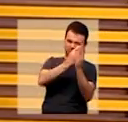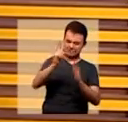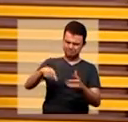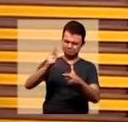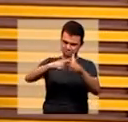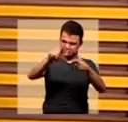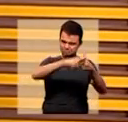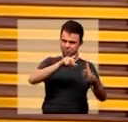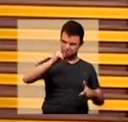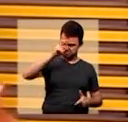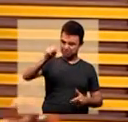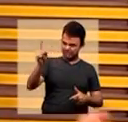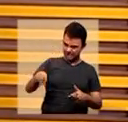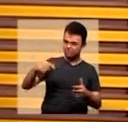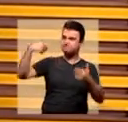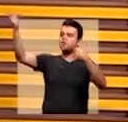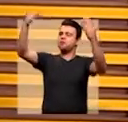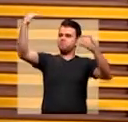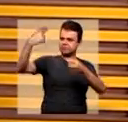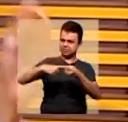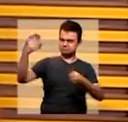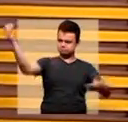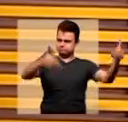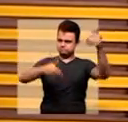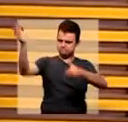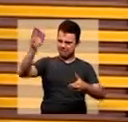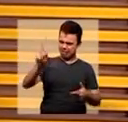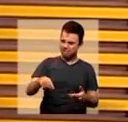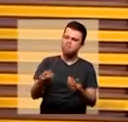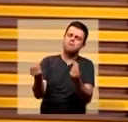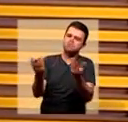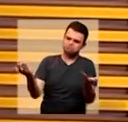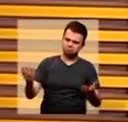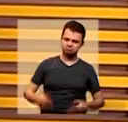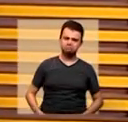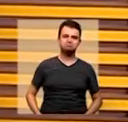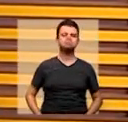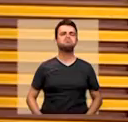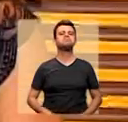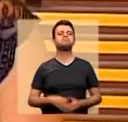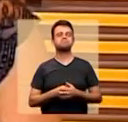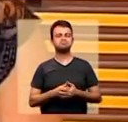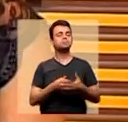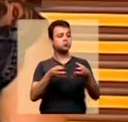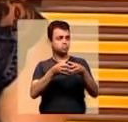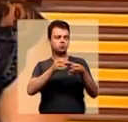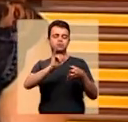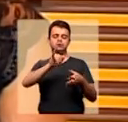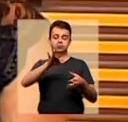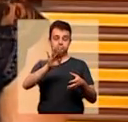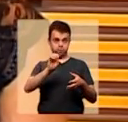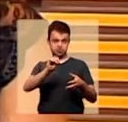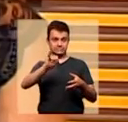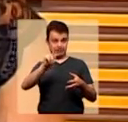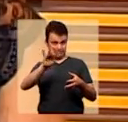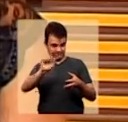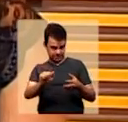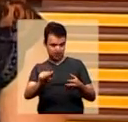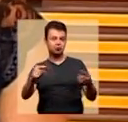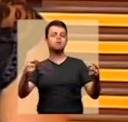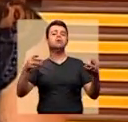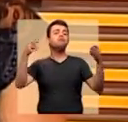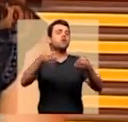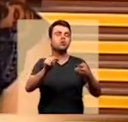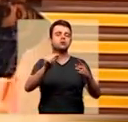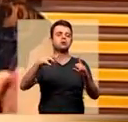que é na realidade, do que seriam pessoas fora de Rio Preto que viram estatística aqui. Como é que é isso? Sim, o Infociga, ele atua